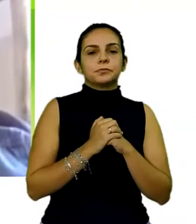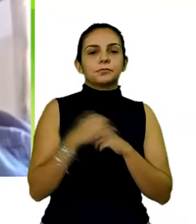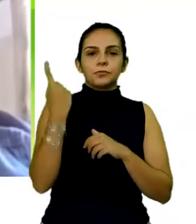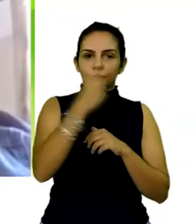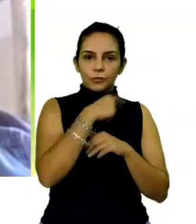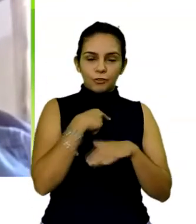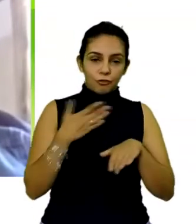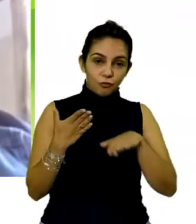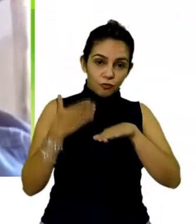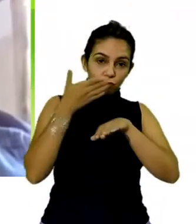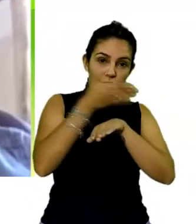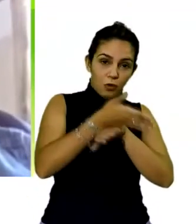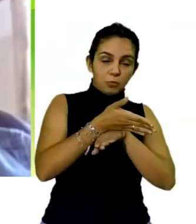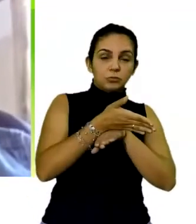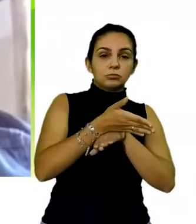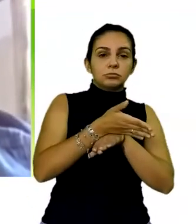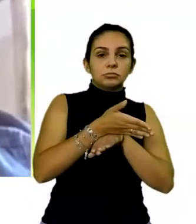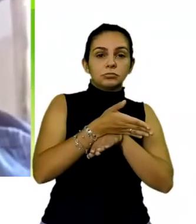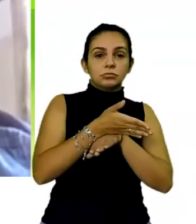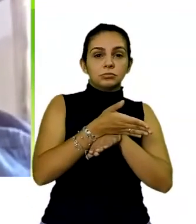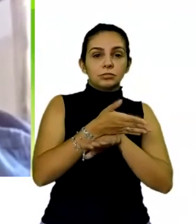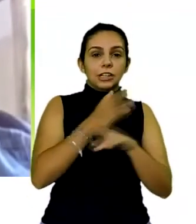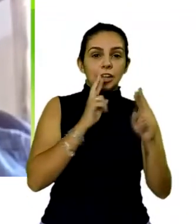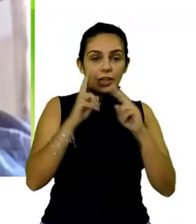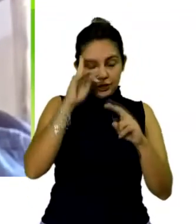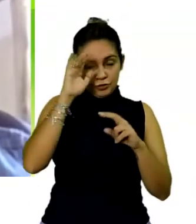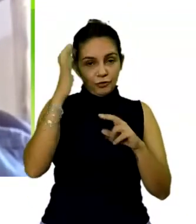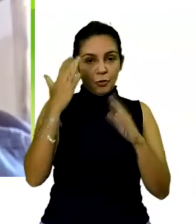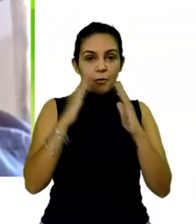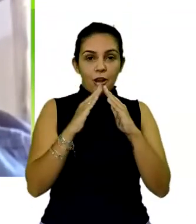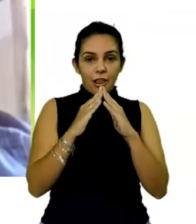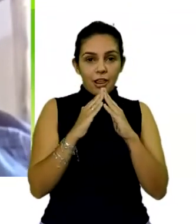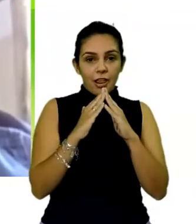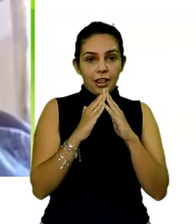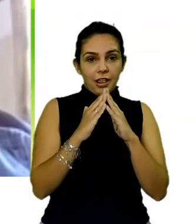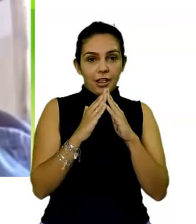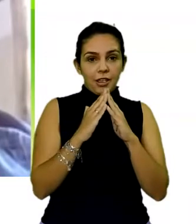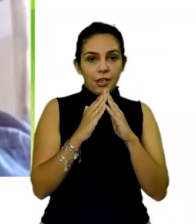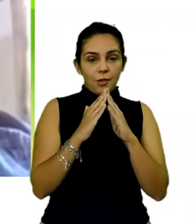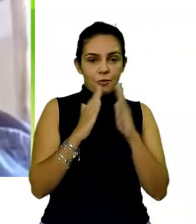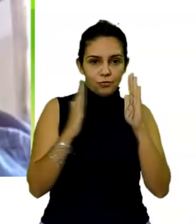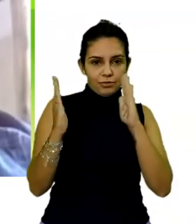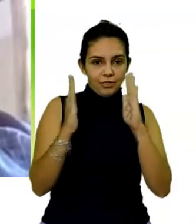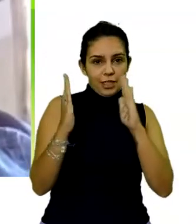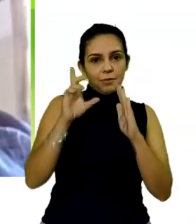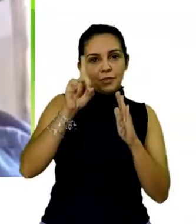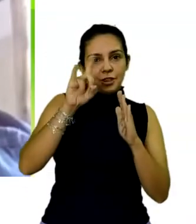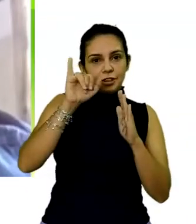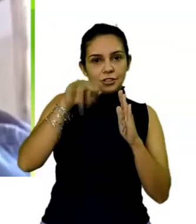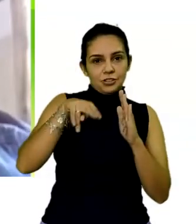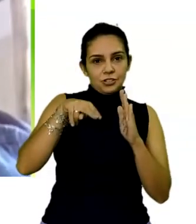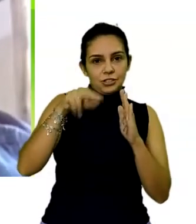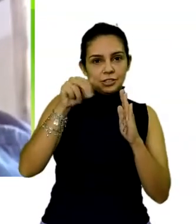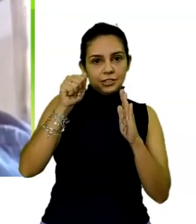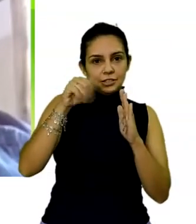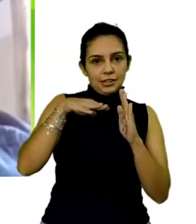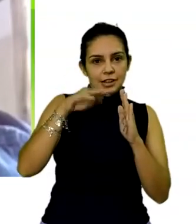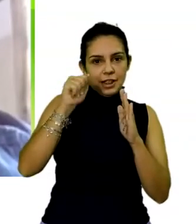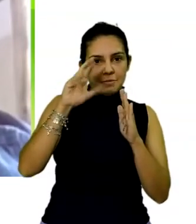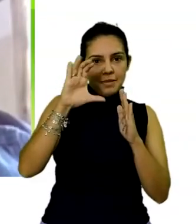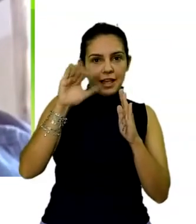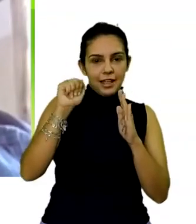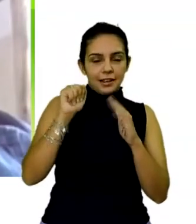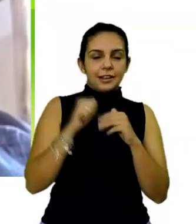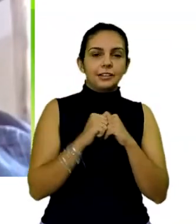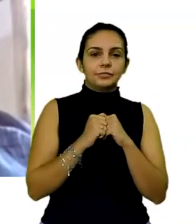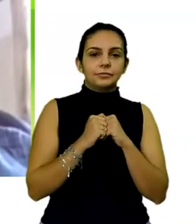fomos para isso, resolvemos morar uma temporada na Dinamarca, né? Tivemos